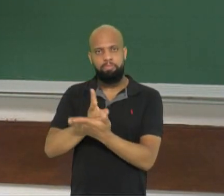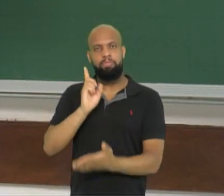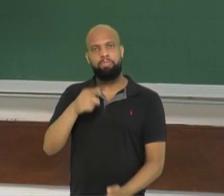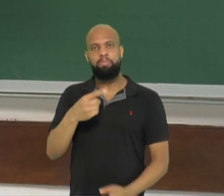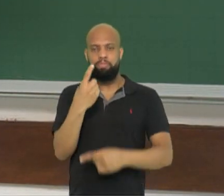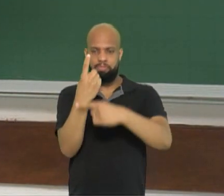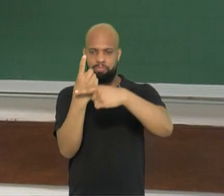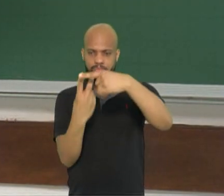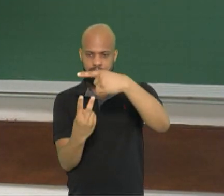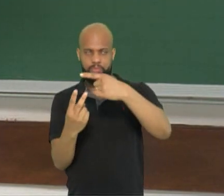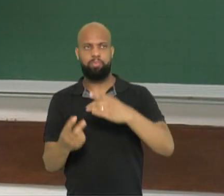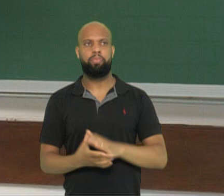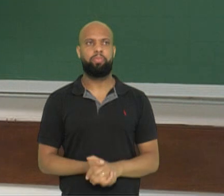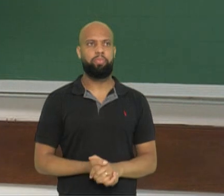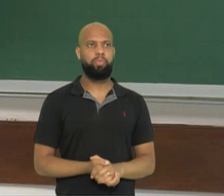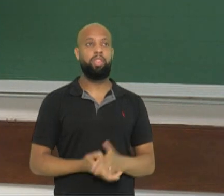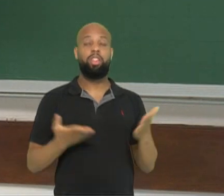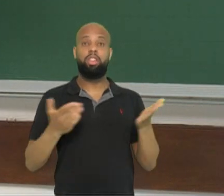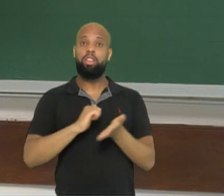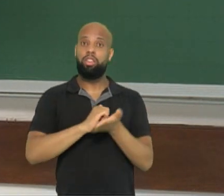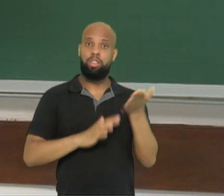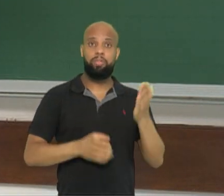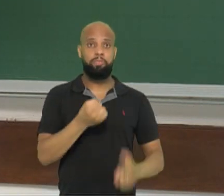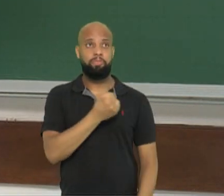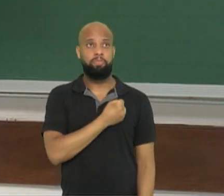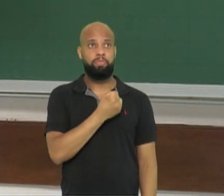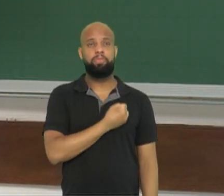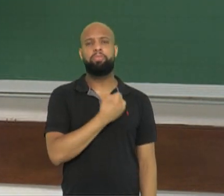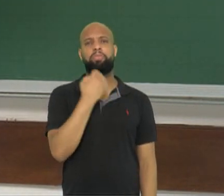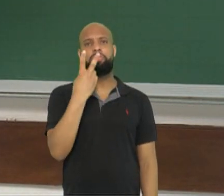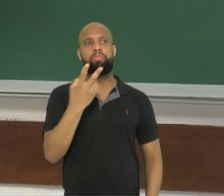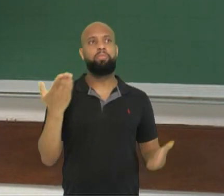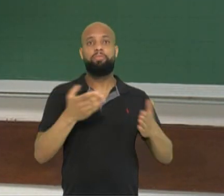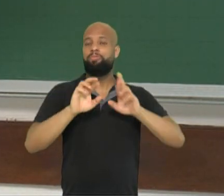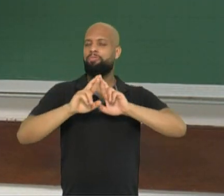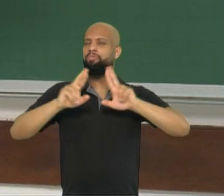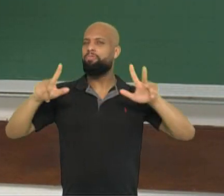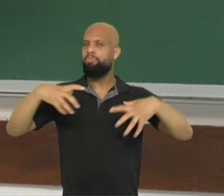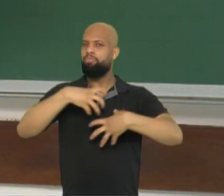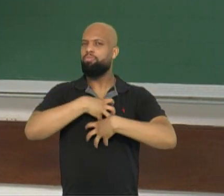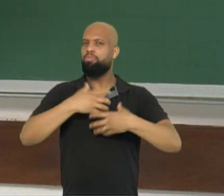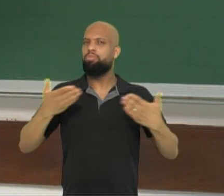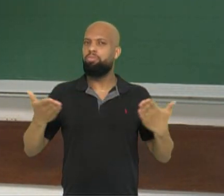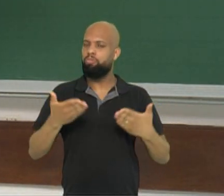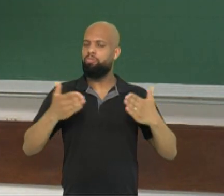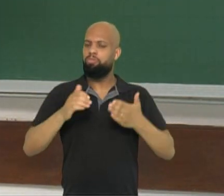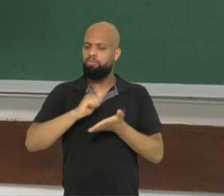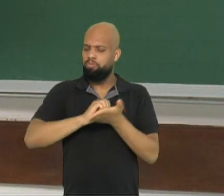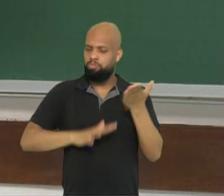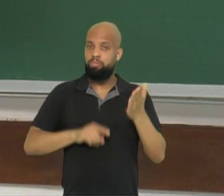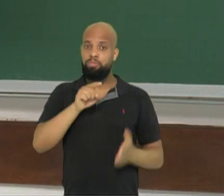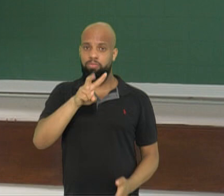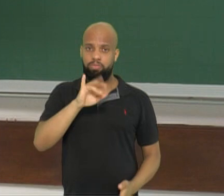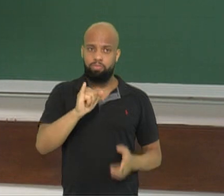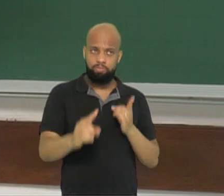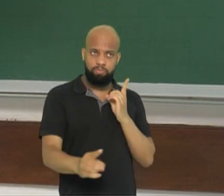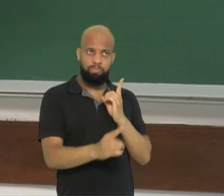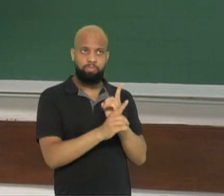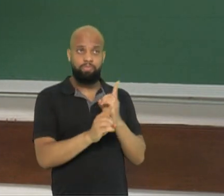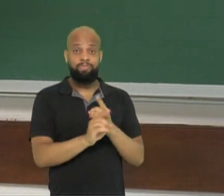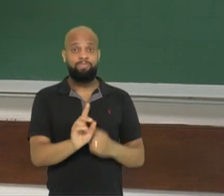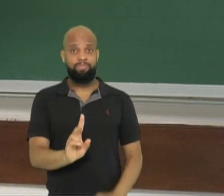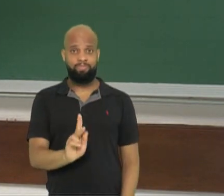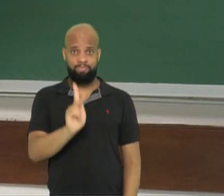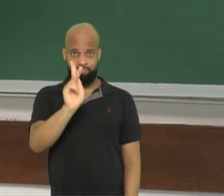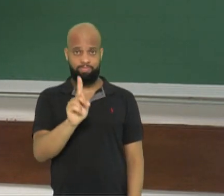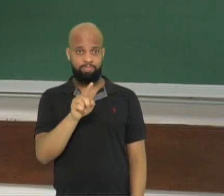meio. Vai lá, gente, aqui é um pouquinho diferente essa atividade. Determine K de modo que